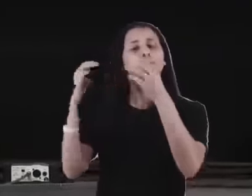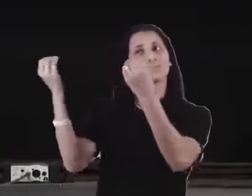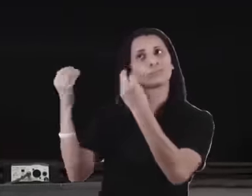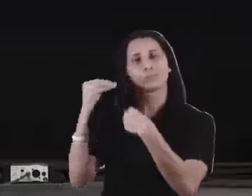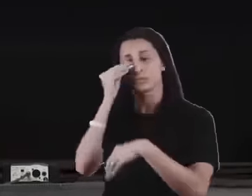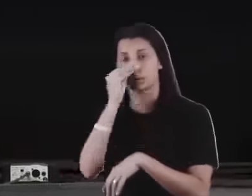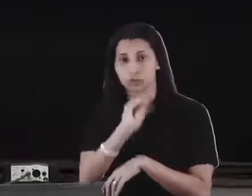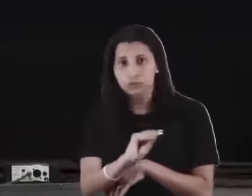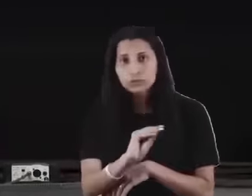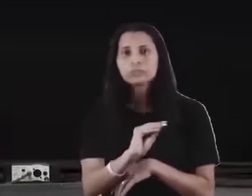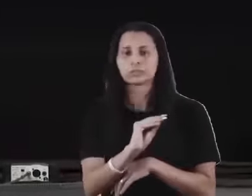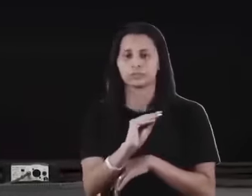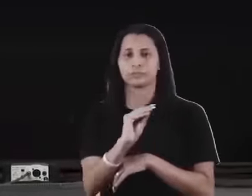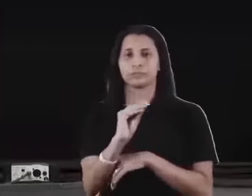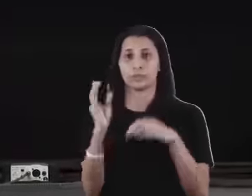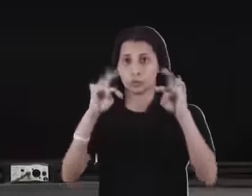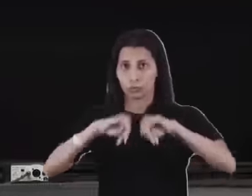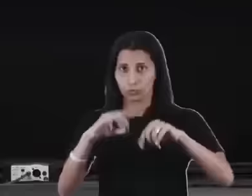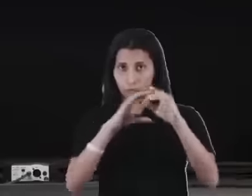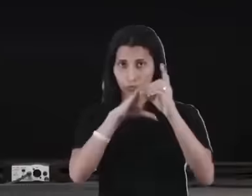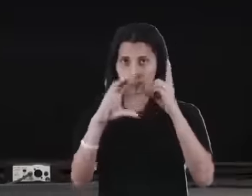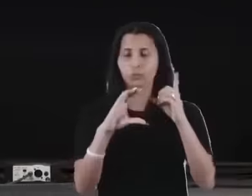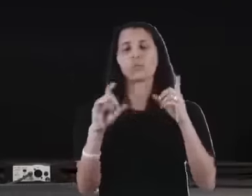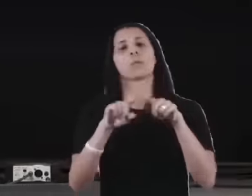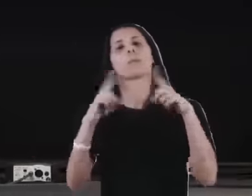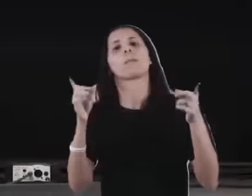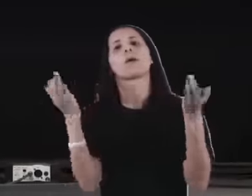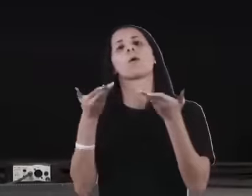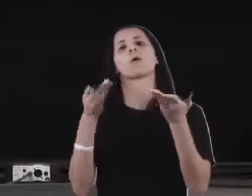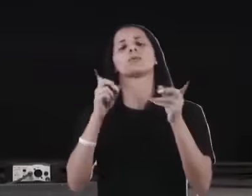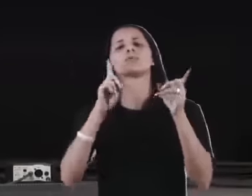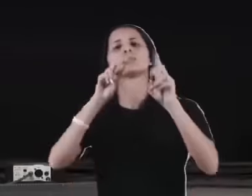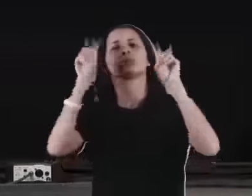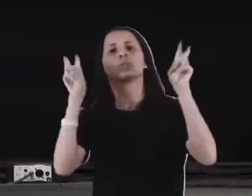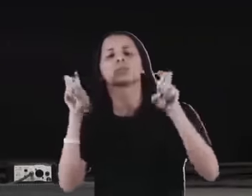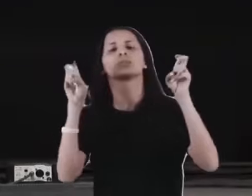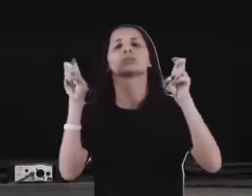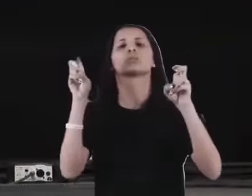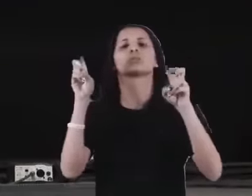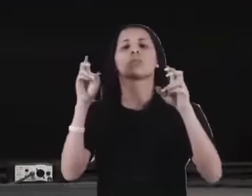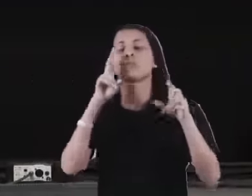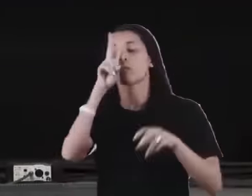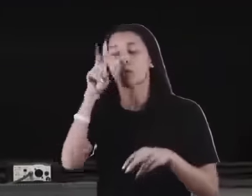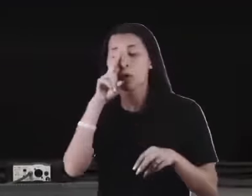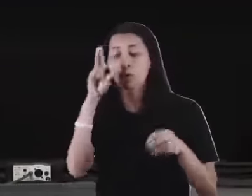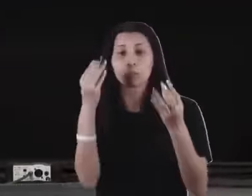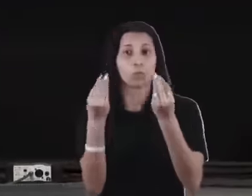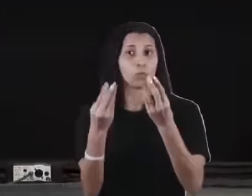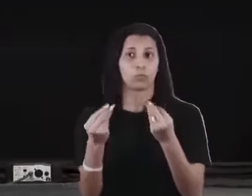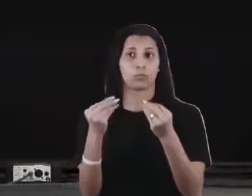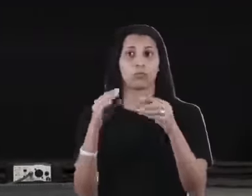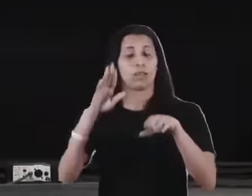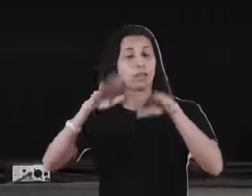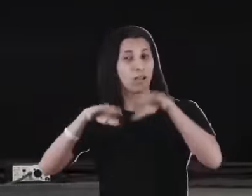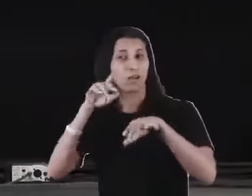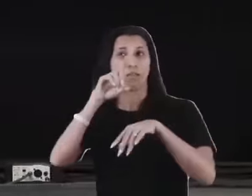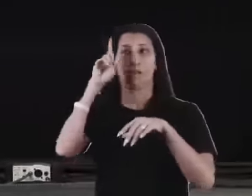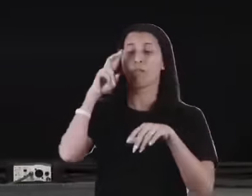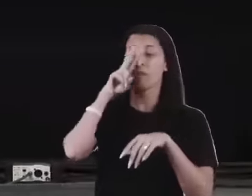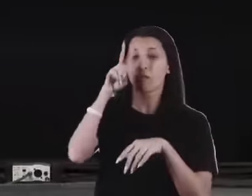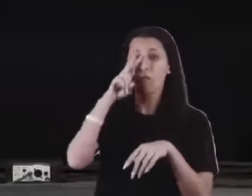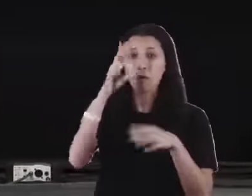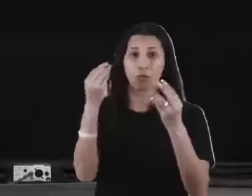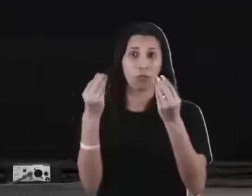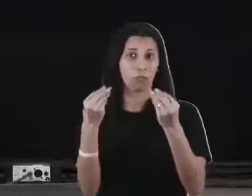no último culto mas hoje nós vamos tratar de um tema um assunto muito forte e talvez um dos mais fortes